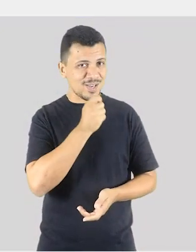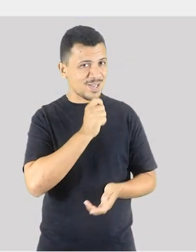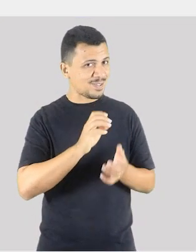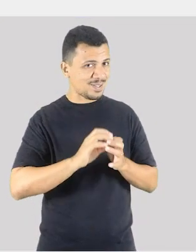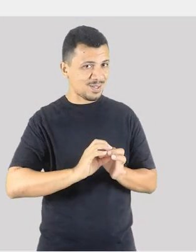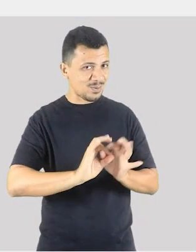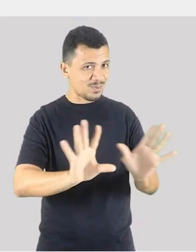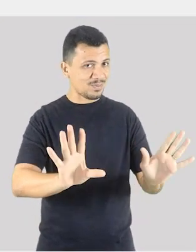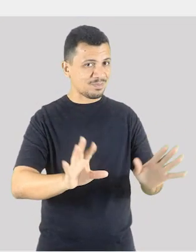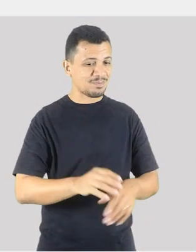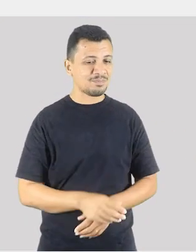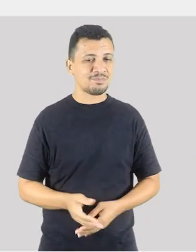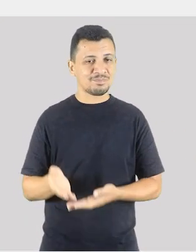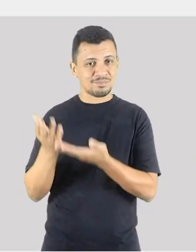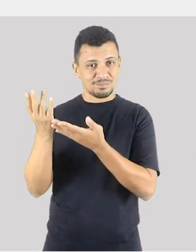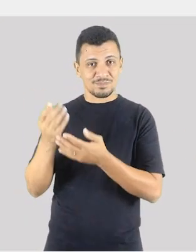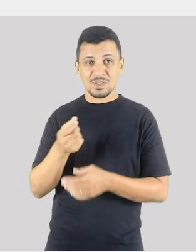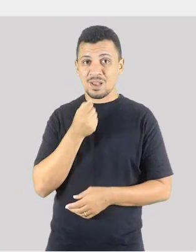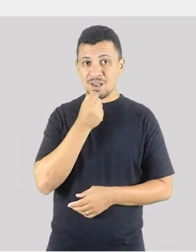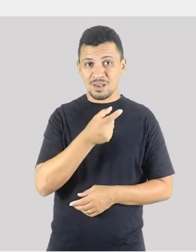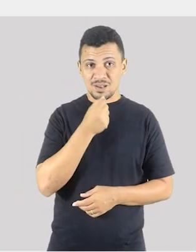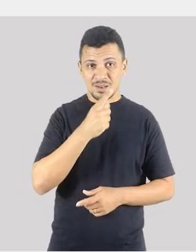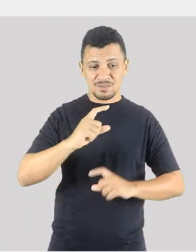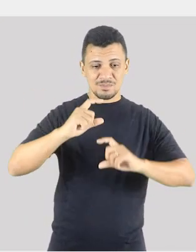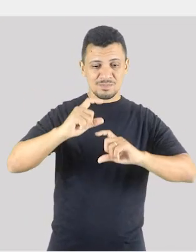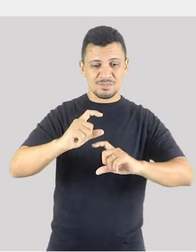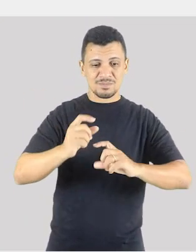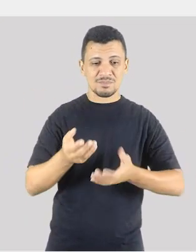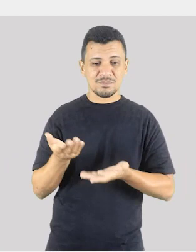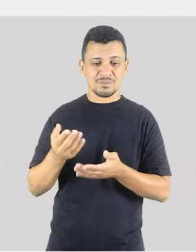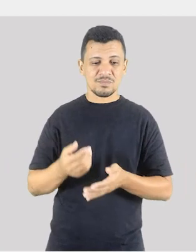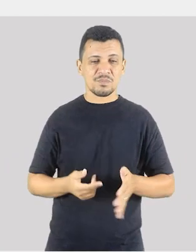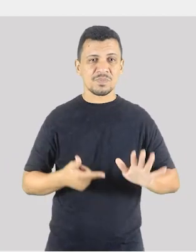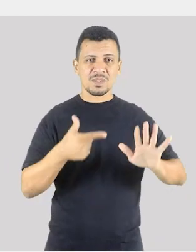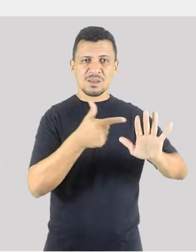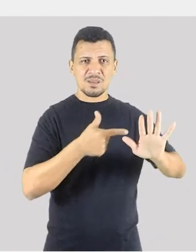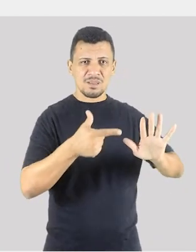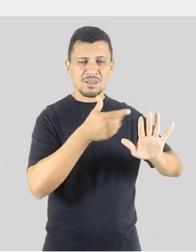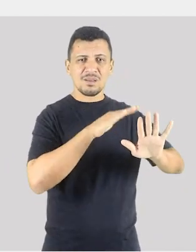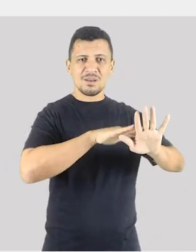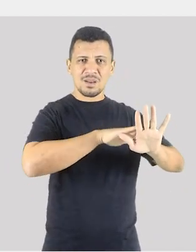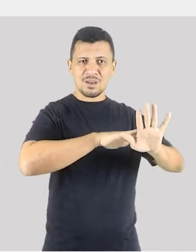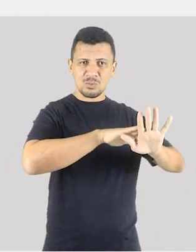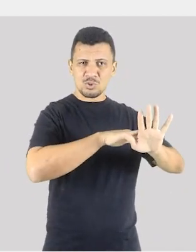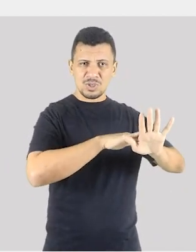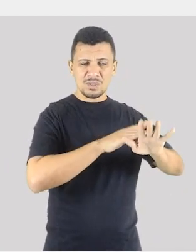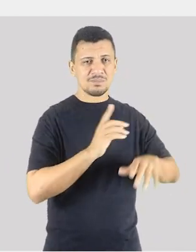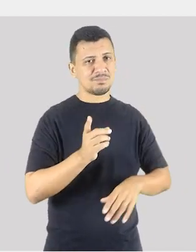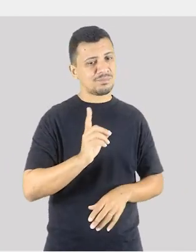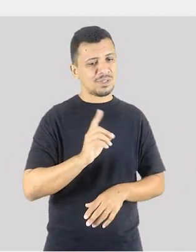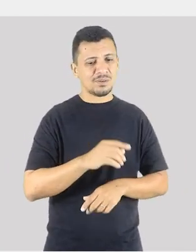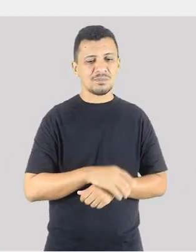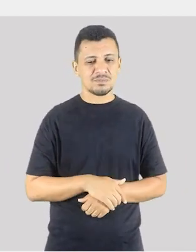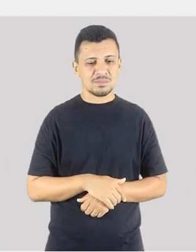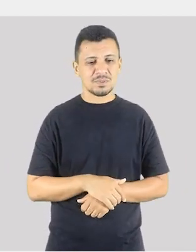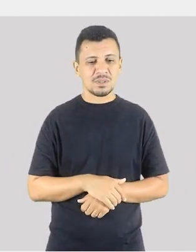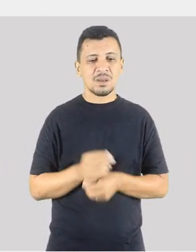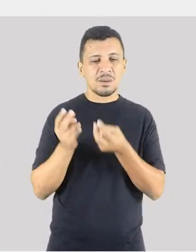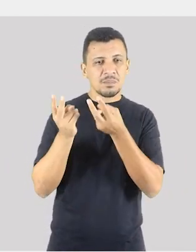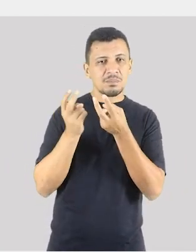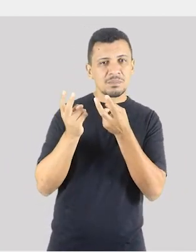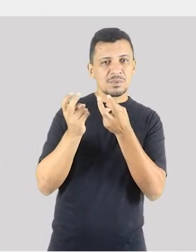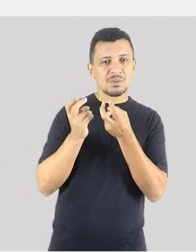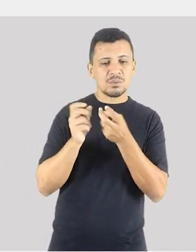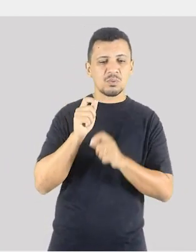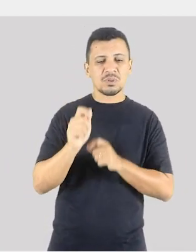uma charge, como a gente viu. Aí o que está acontecendo? Uma ironia? Não, né? Nem toda charge trabalha com ironia. Observa que,